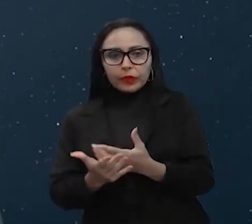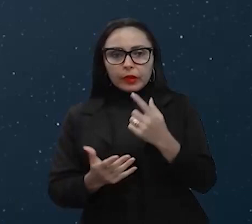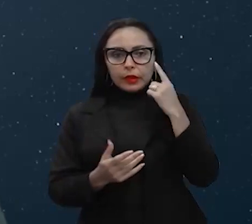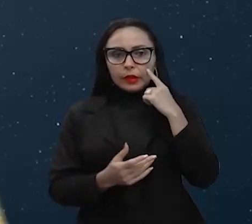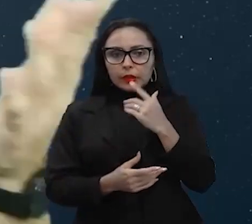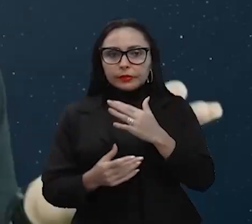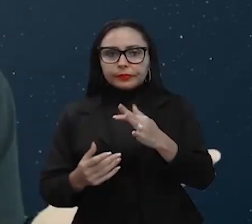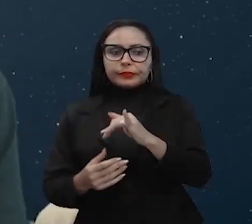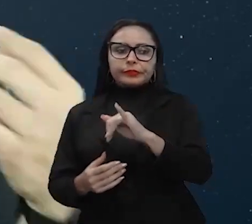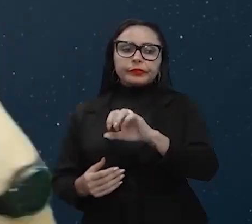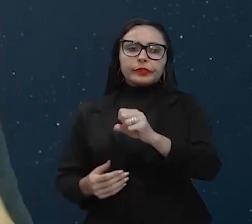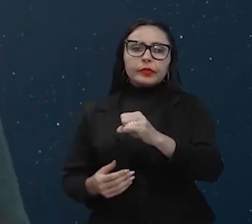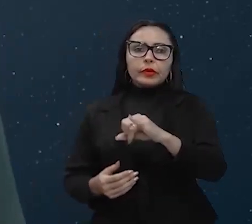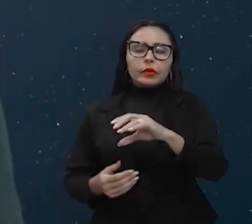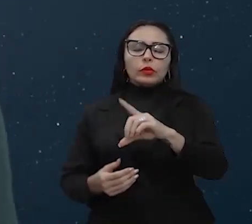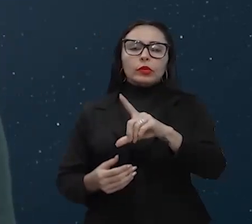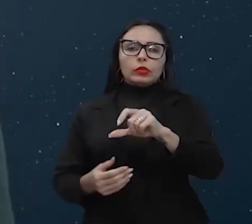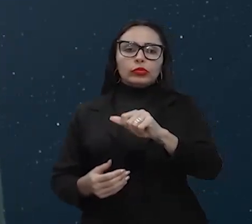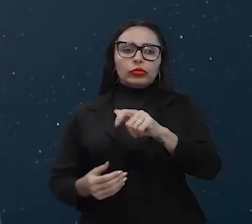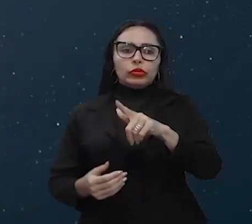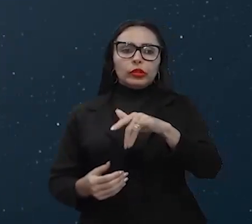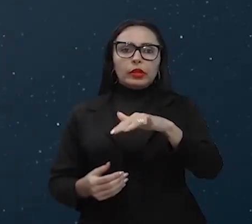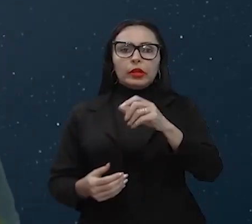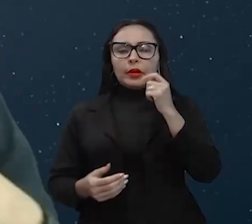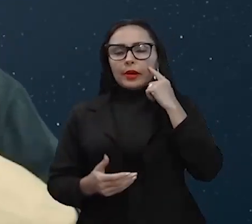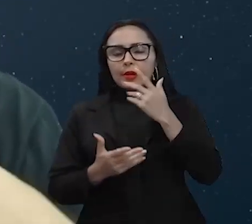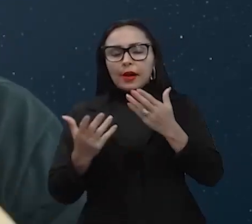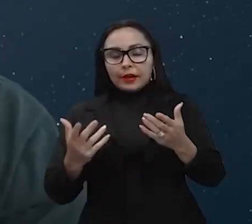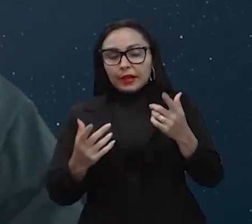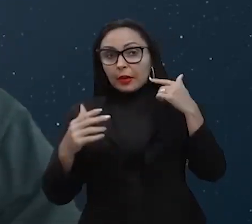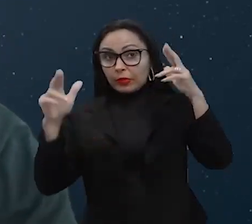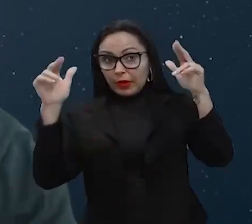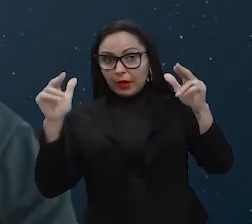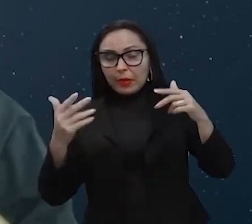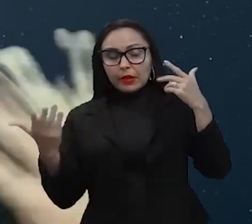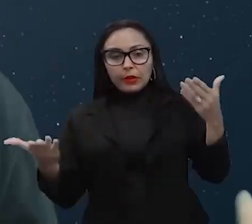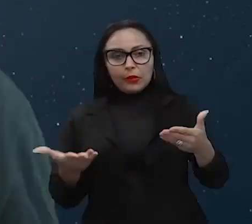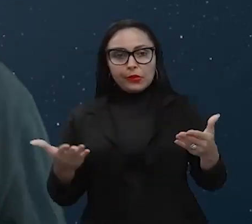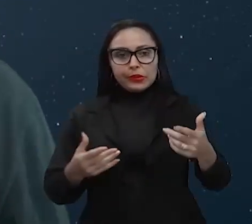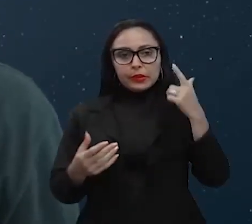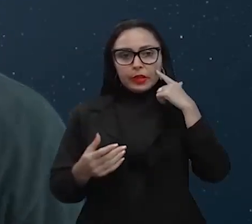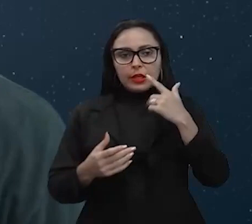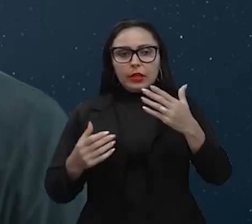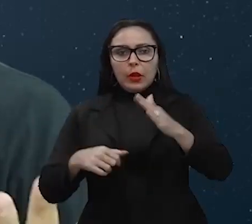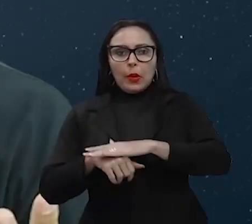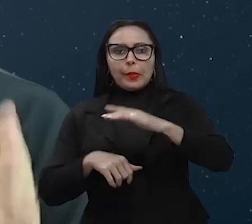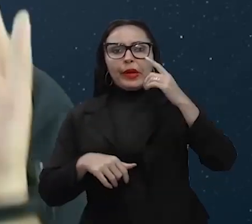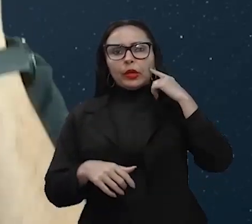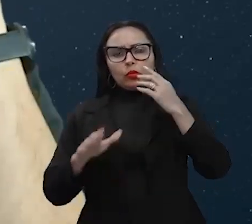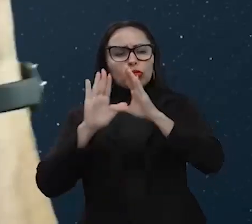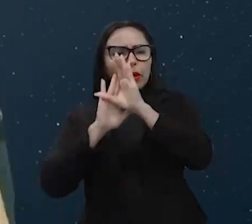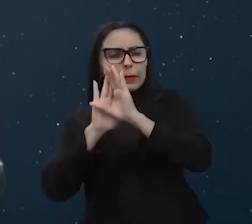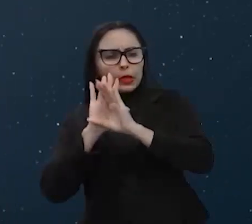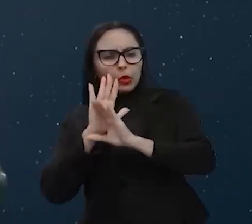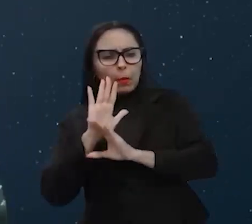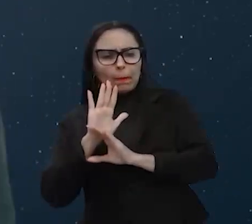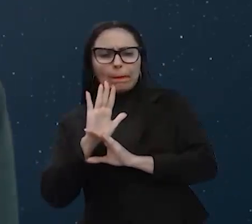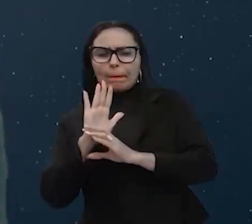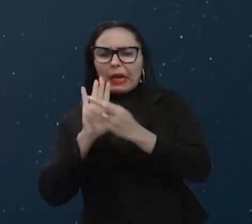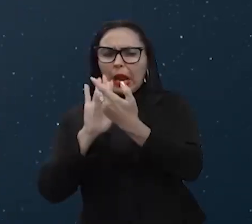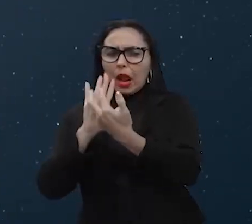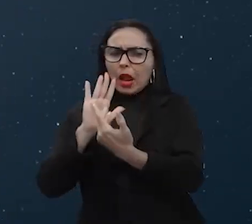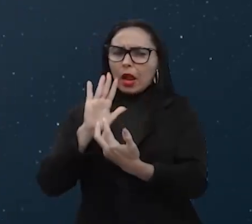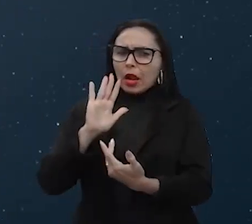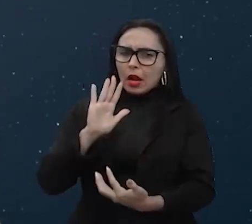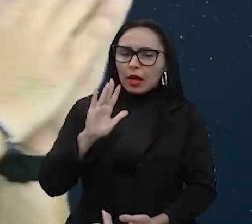fisiologia. Agora sim, quando a gente trabalha com fisiologia, vocês sabem que fisiologia é um dos maiores capítulos que a gente tem na biologia. Aí o que foi que eu